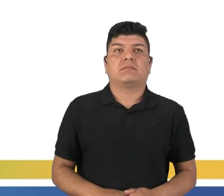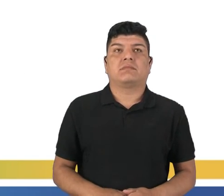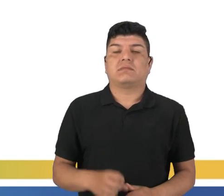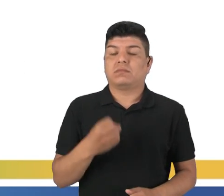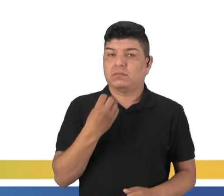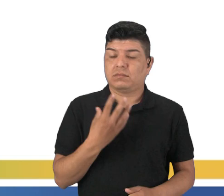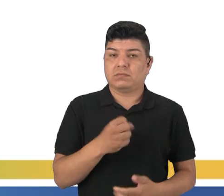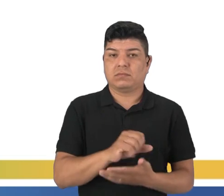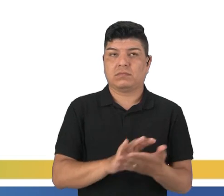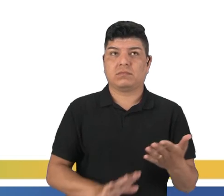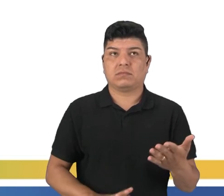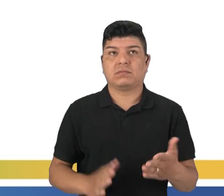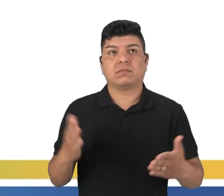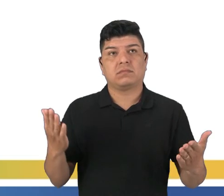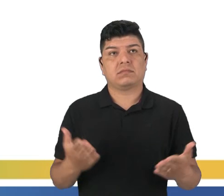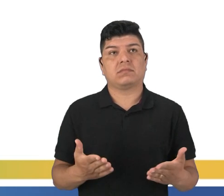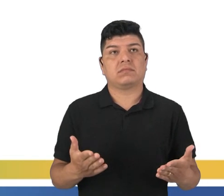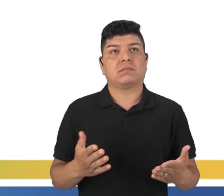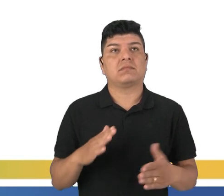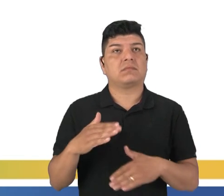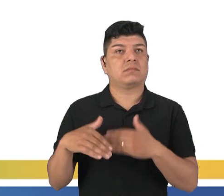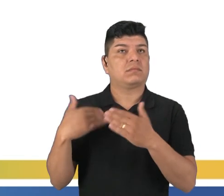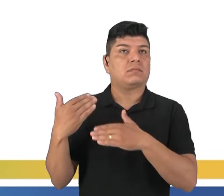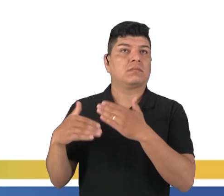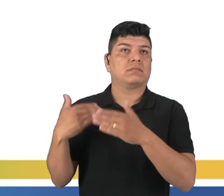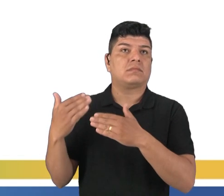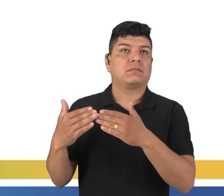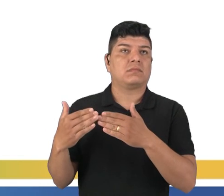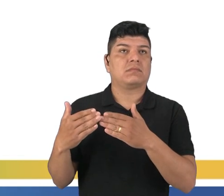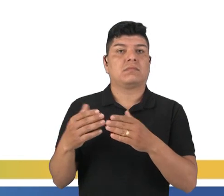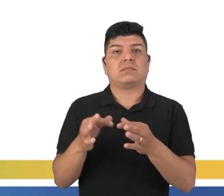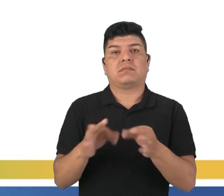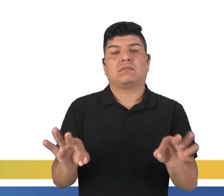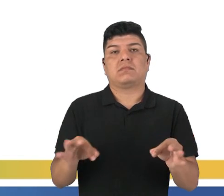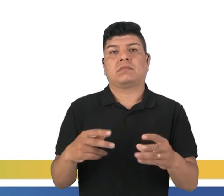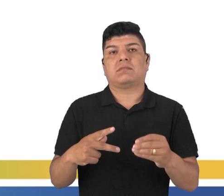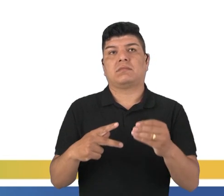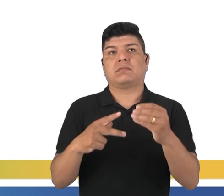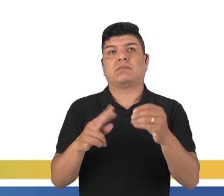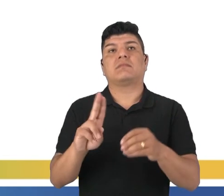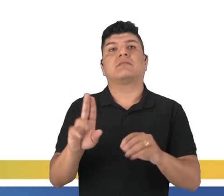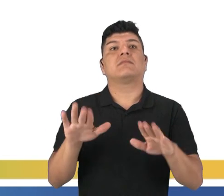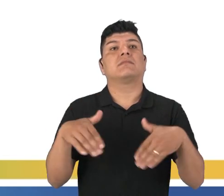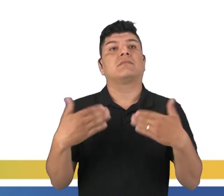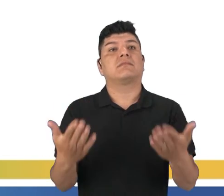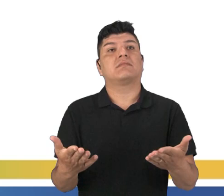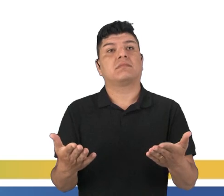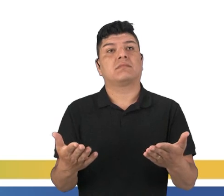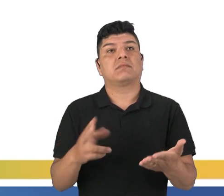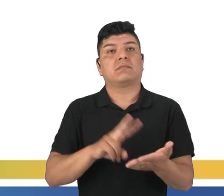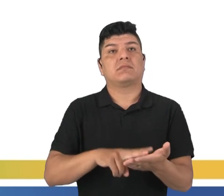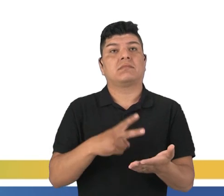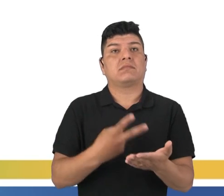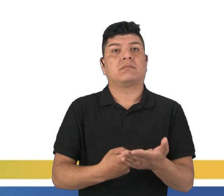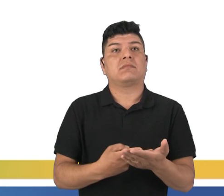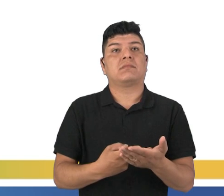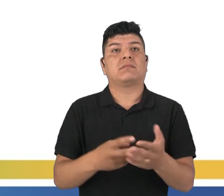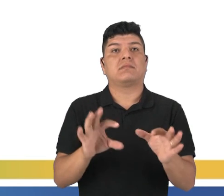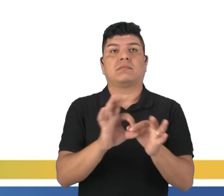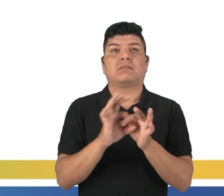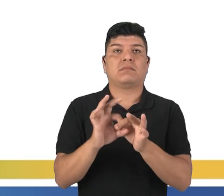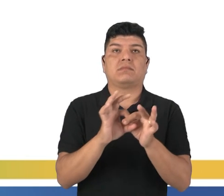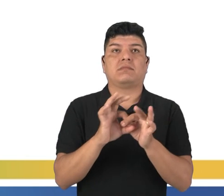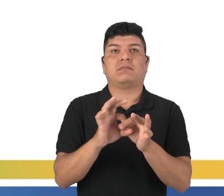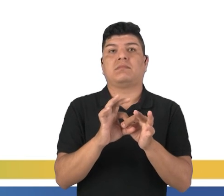Bom, no nosso exercitando, o processo de síntese de proteína é denominado de tradução e se baseia na união